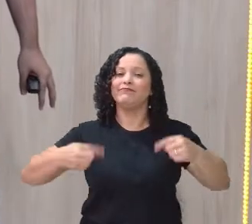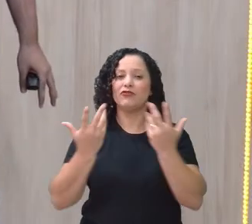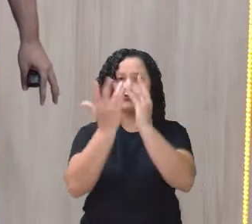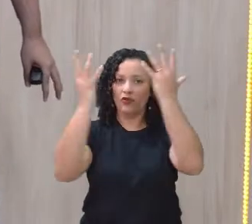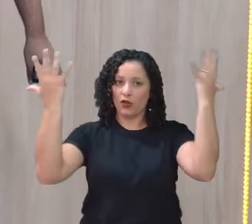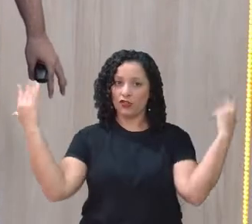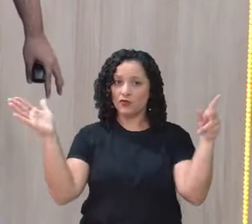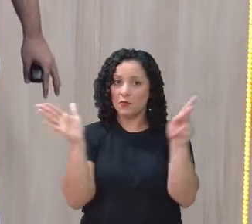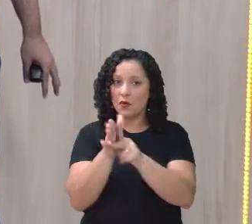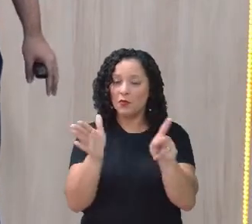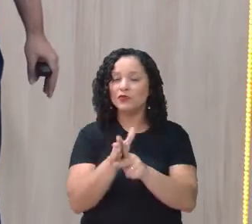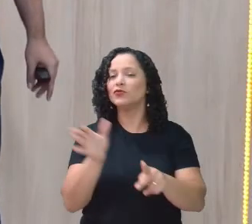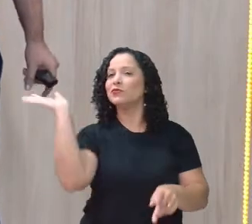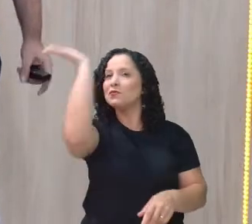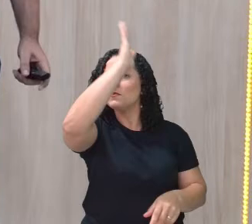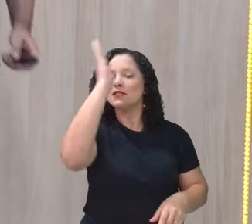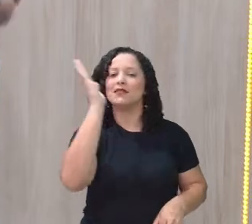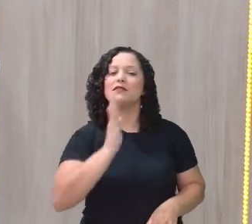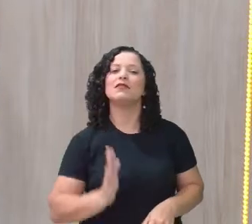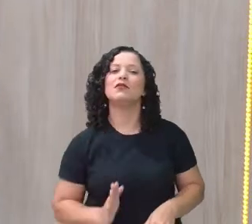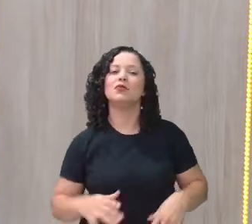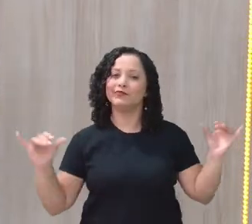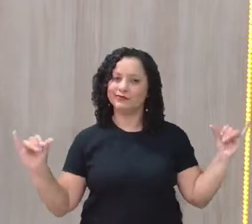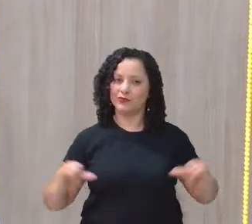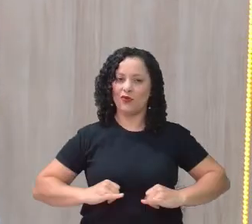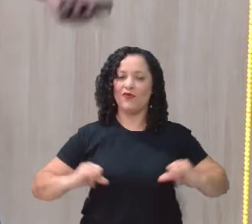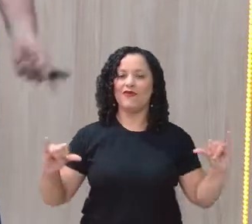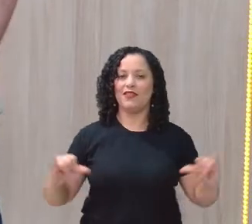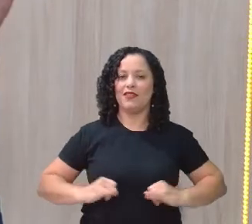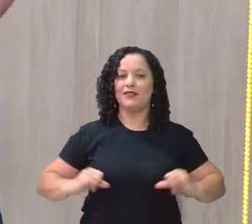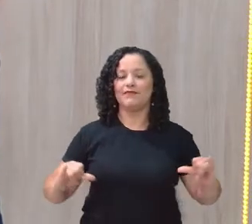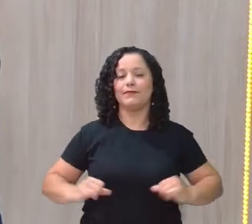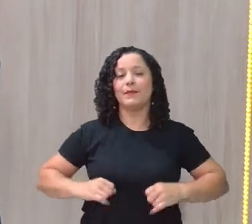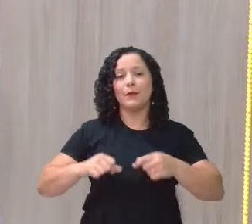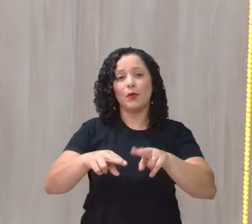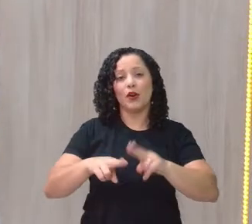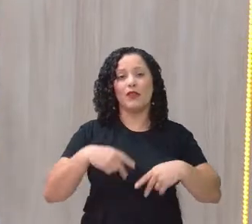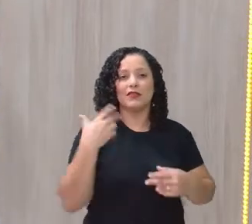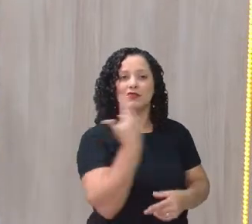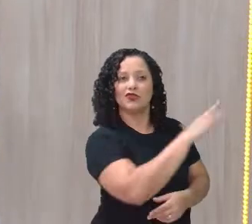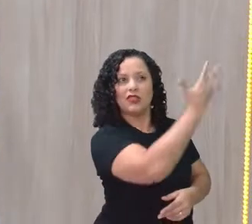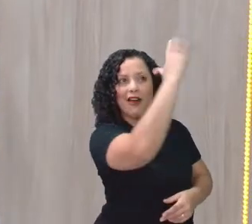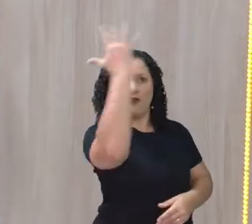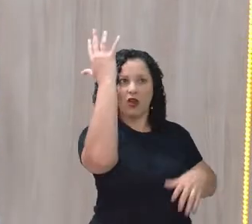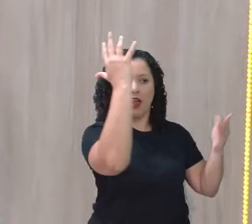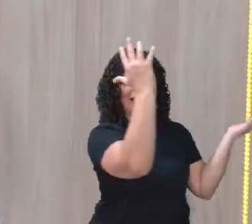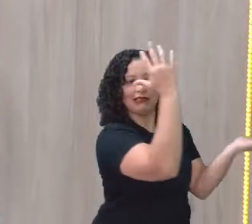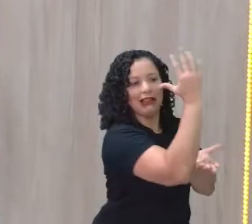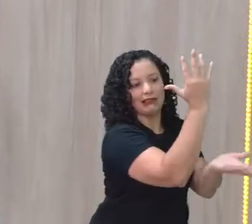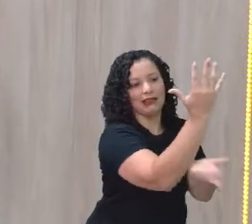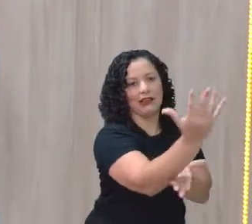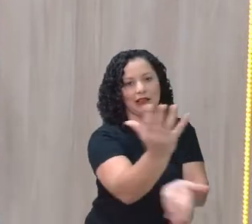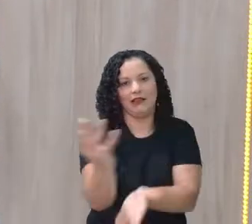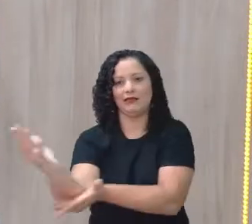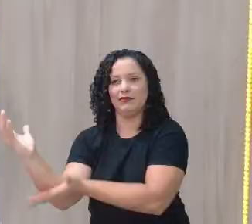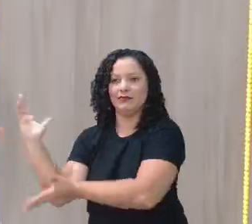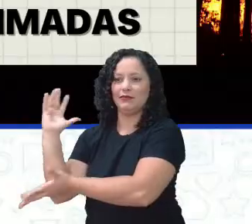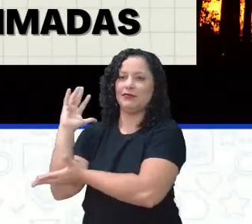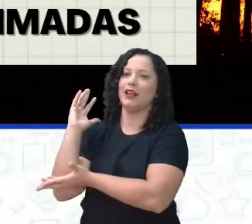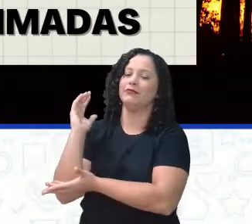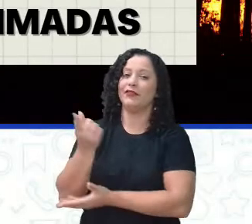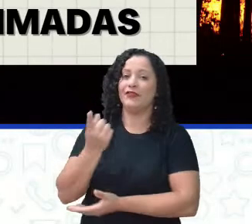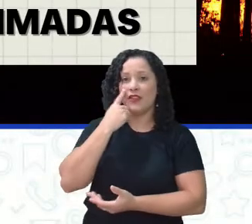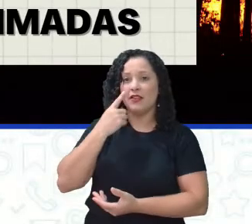tropicais sofrem bastante com a questão do desmatamento que é causado, olha aqui na sua tela, chegando aqui, ó, olha